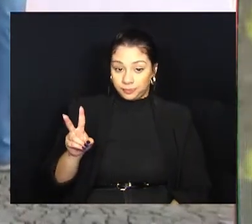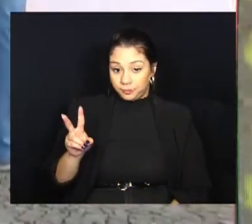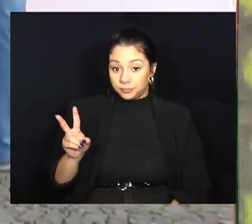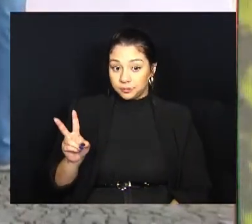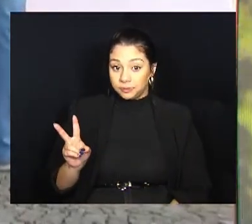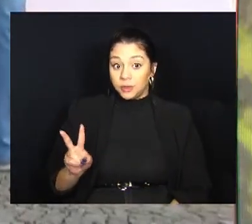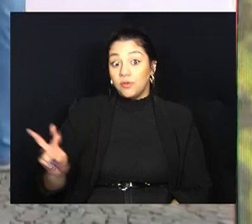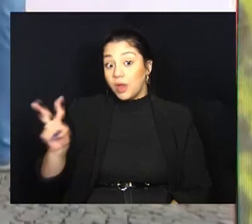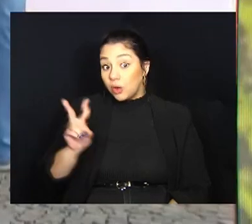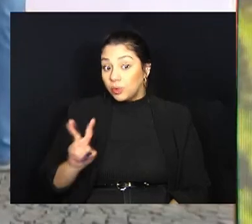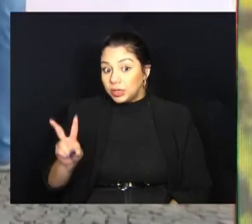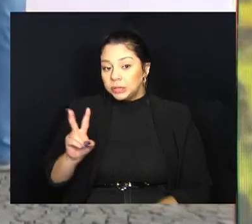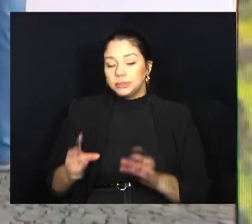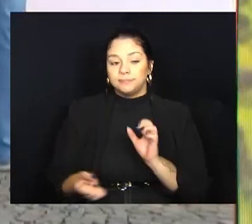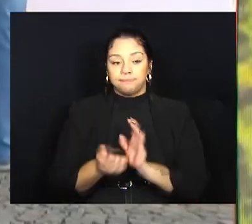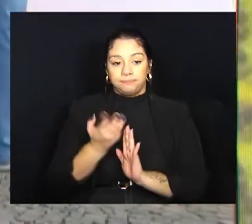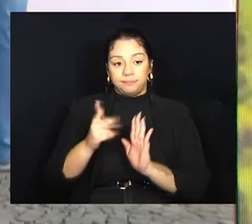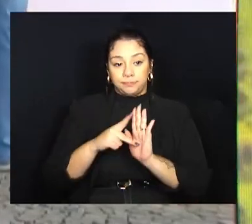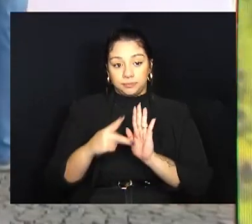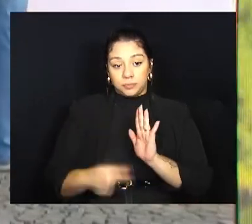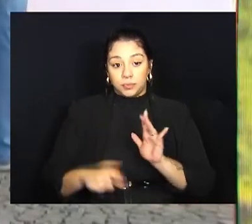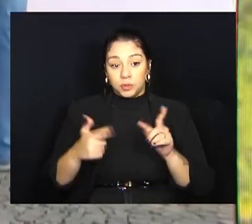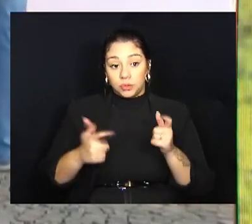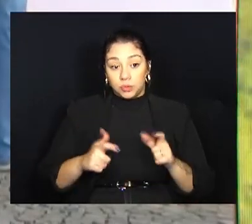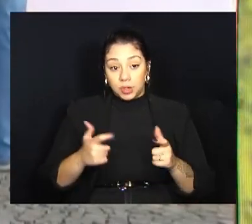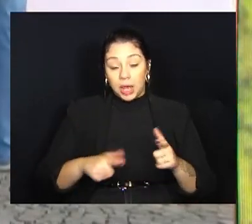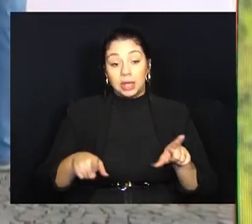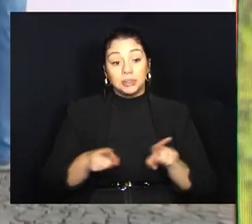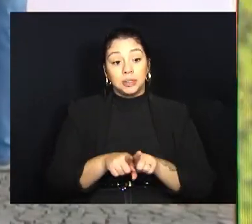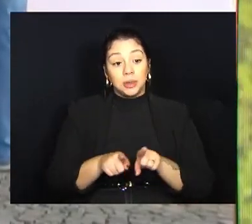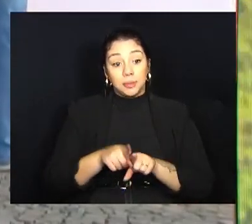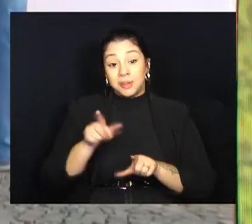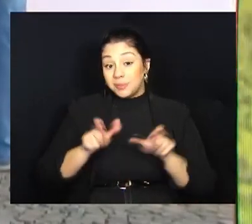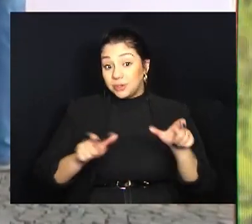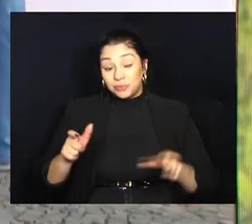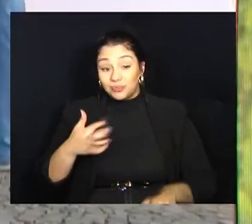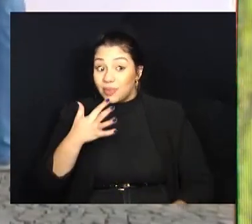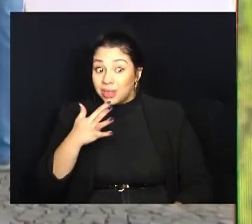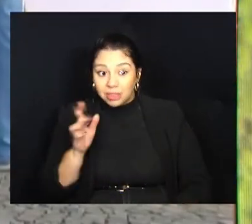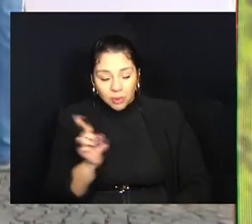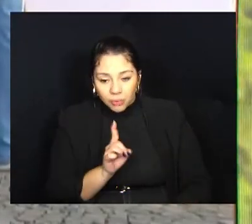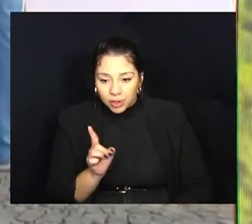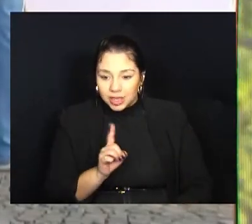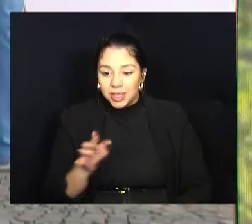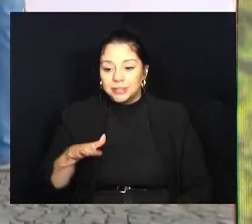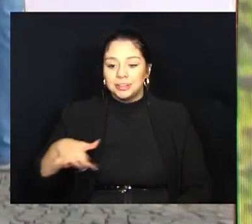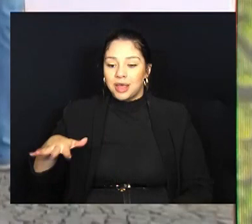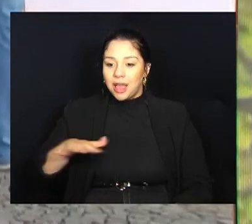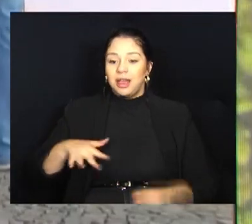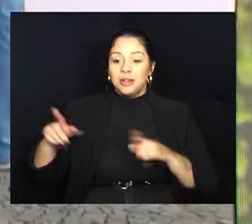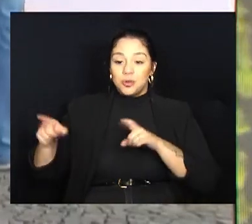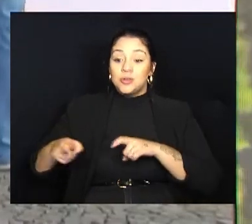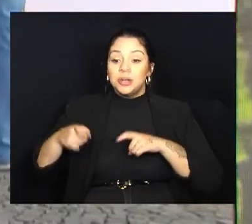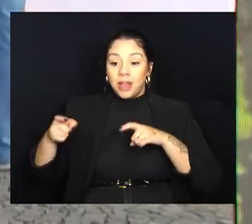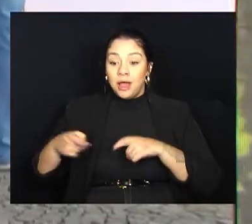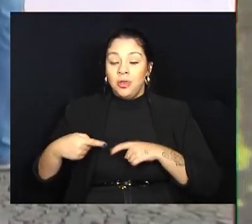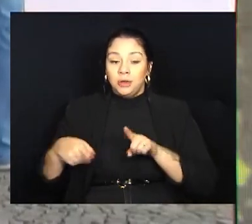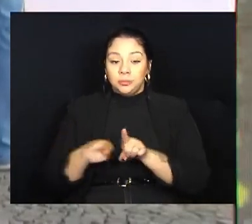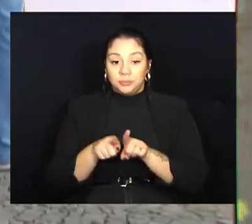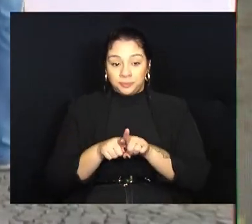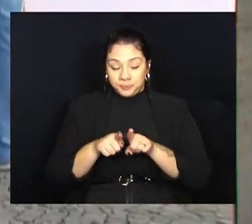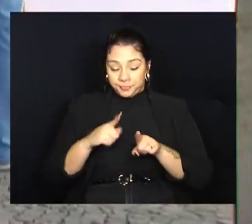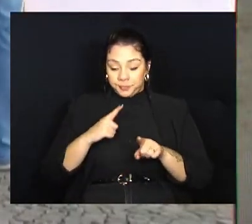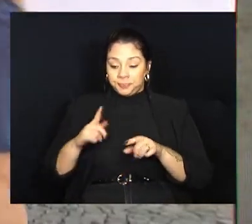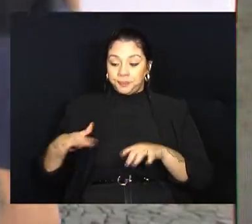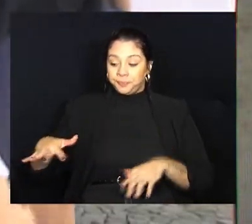produção local. Além disso, as pessoas que não conhecem a parte rural da cidade e do entorno, né,